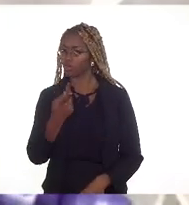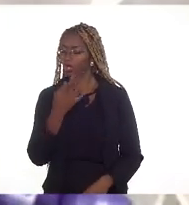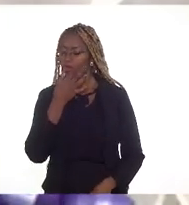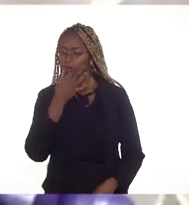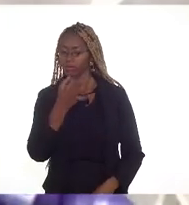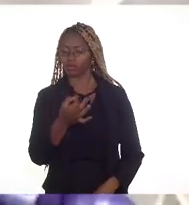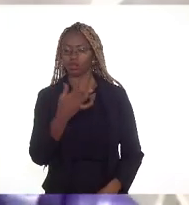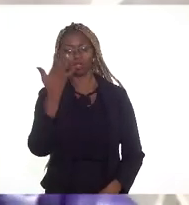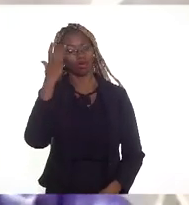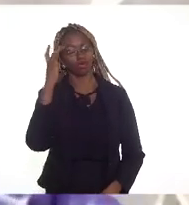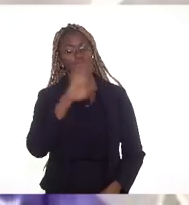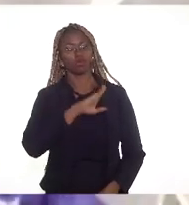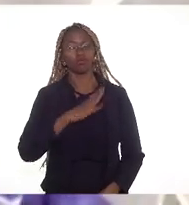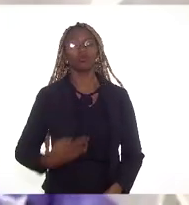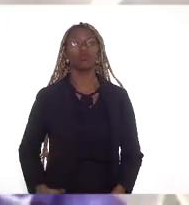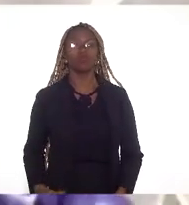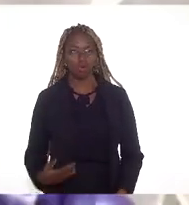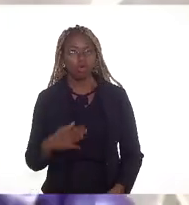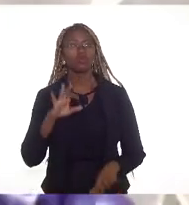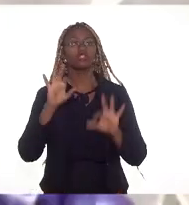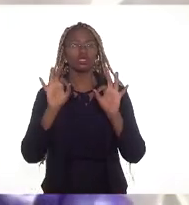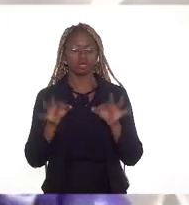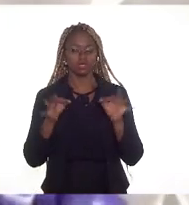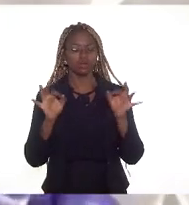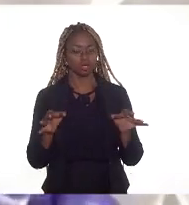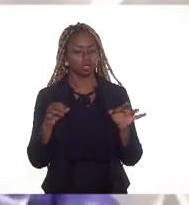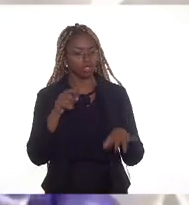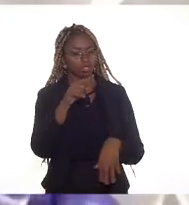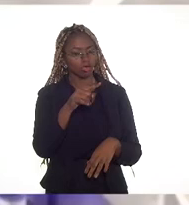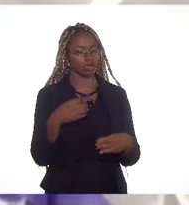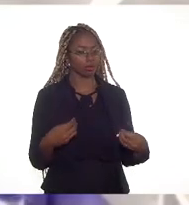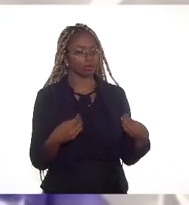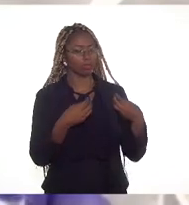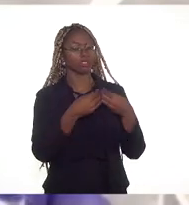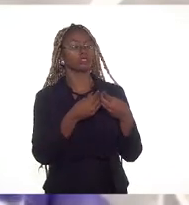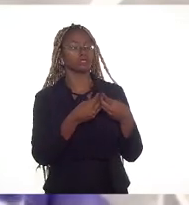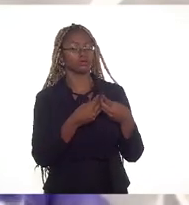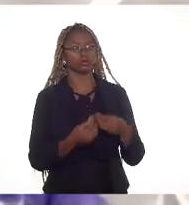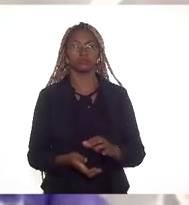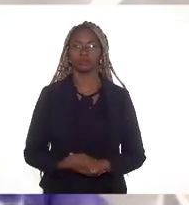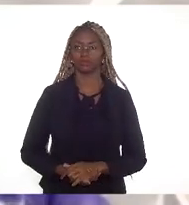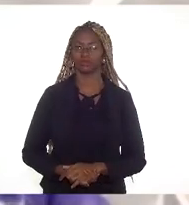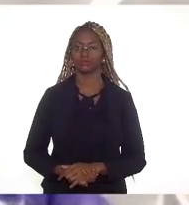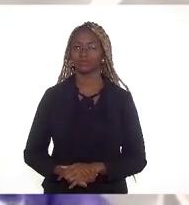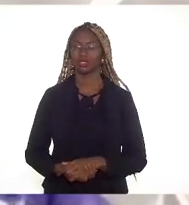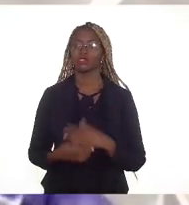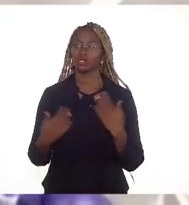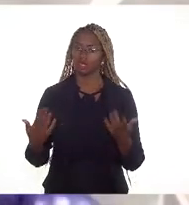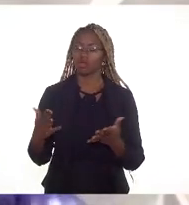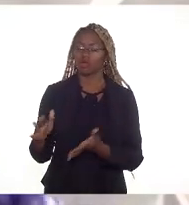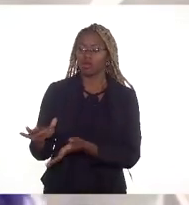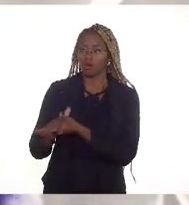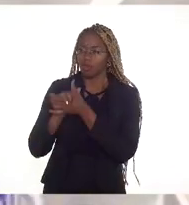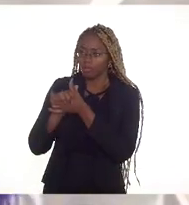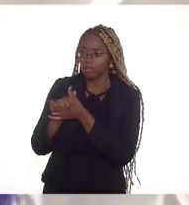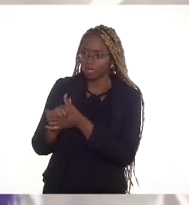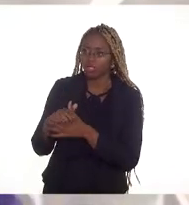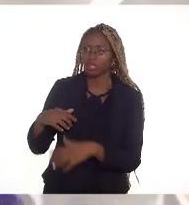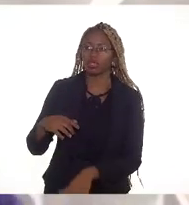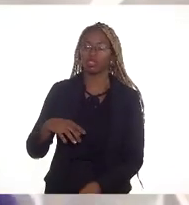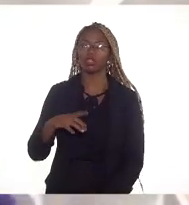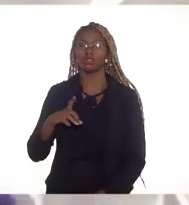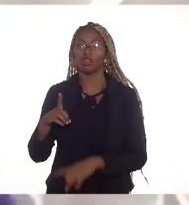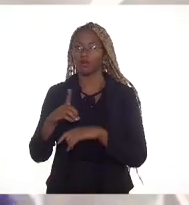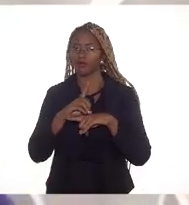governo acertou em ter-o por perto. Cumprimentar aqui o nosso querido defensor público-geral,